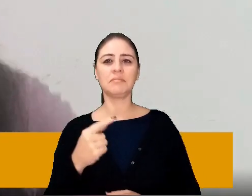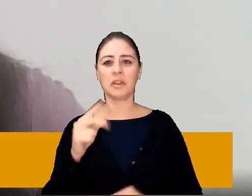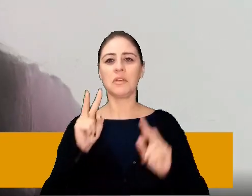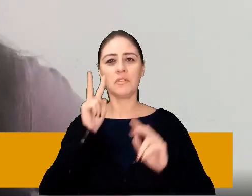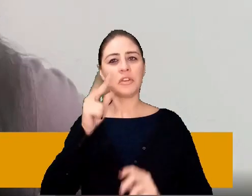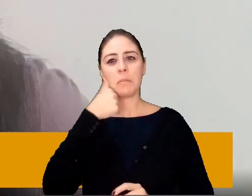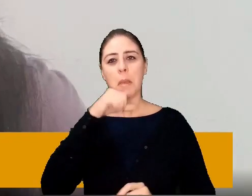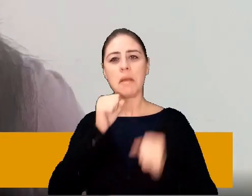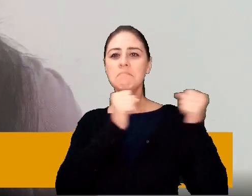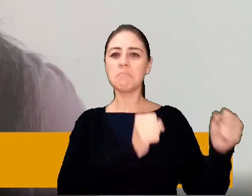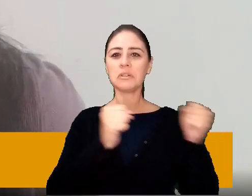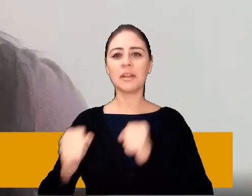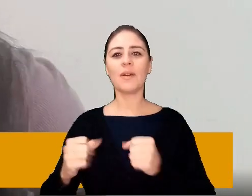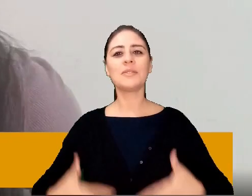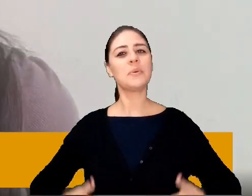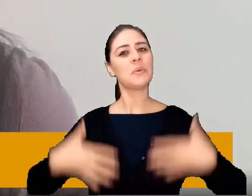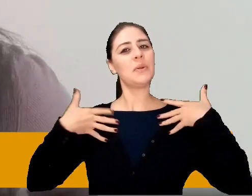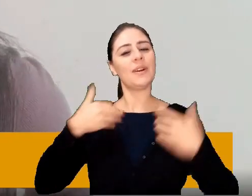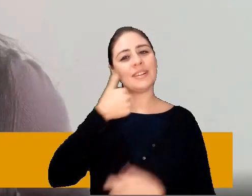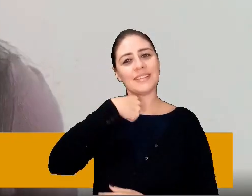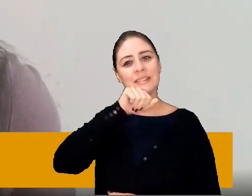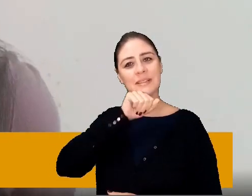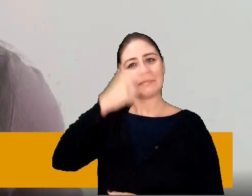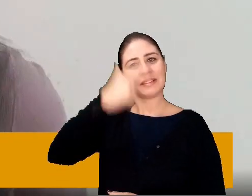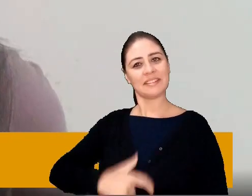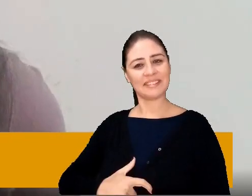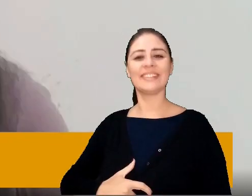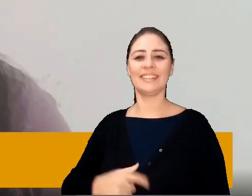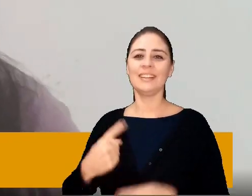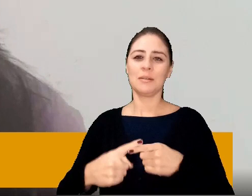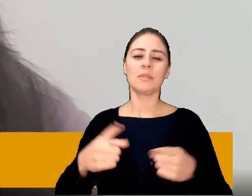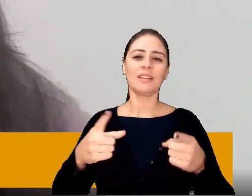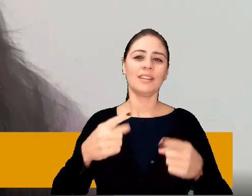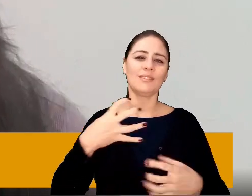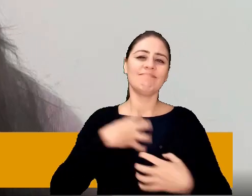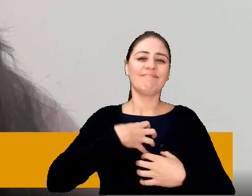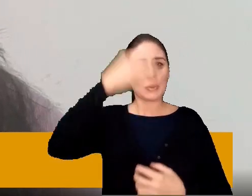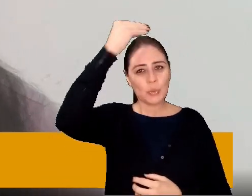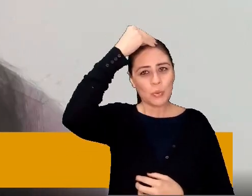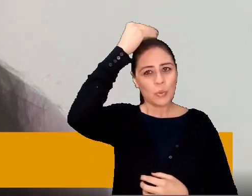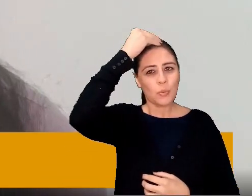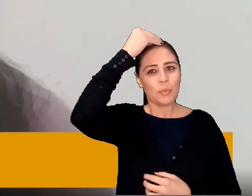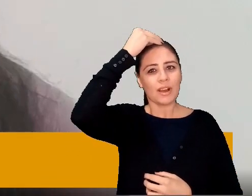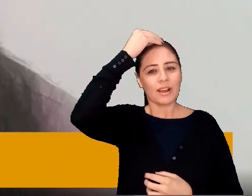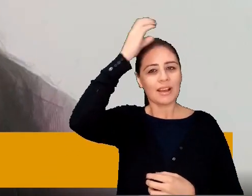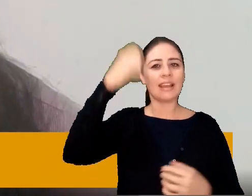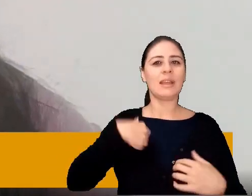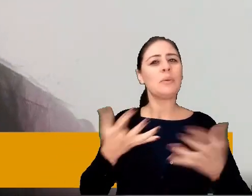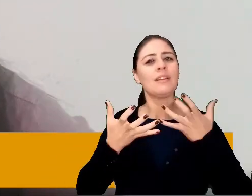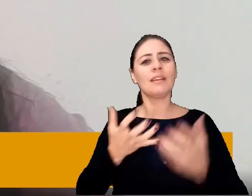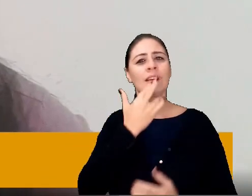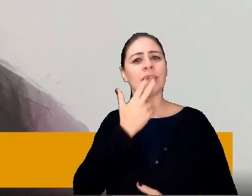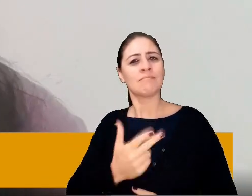vejo ela empoderada, eu vejo ela orgulhosa de mim, porque antigamente eu me culpava muito. Uma coisa que eu queria era dominar muito o